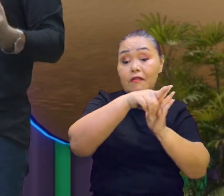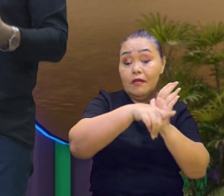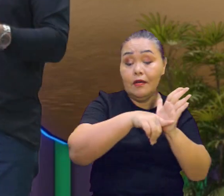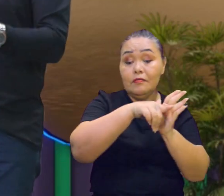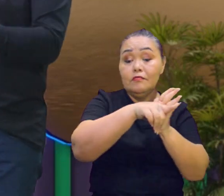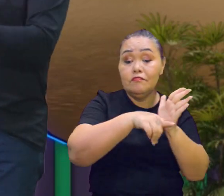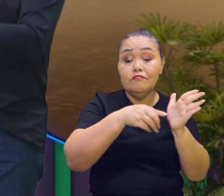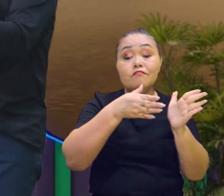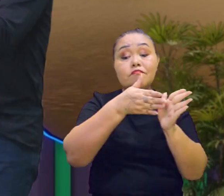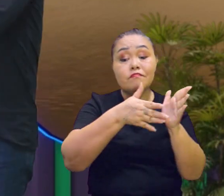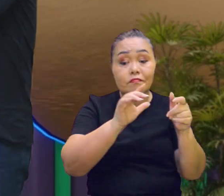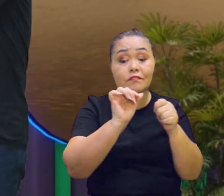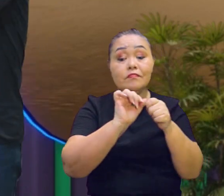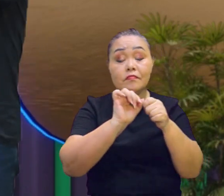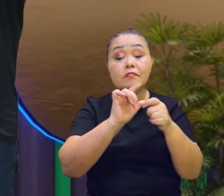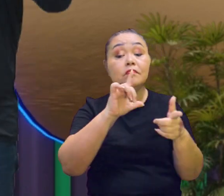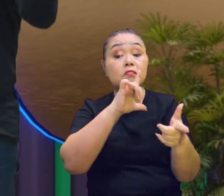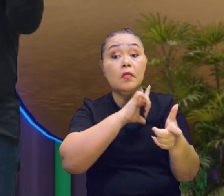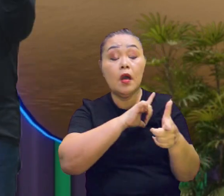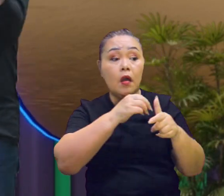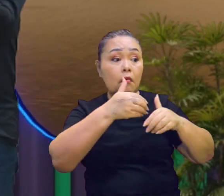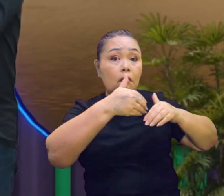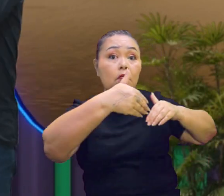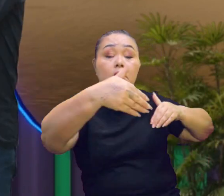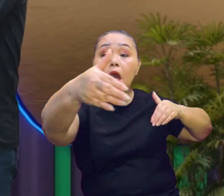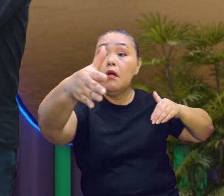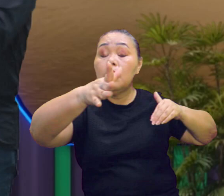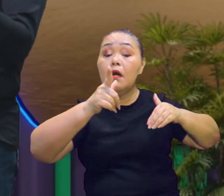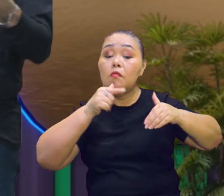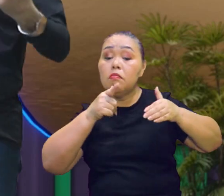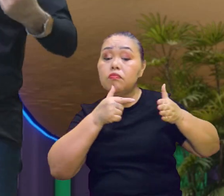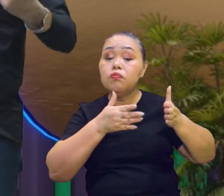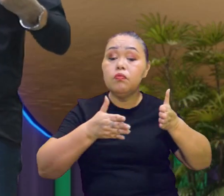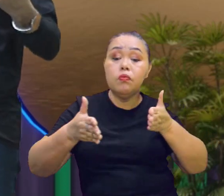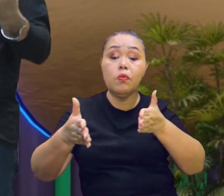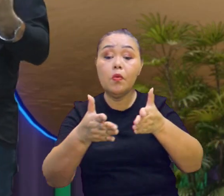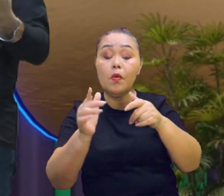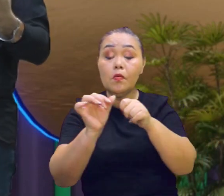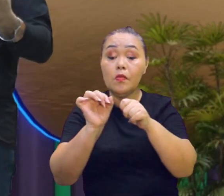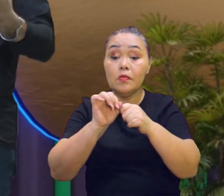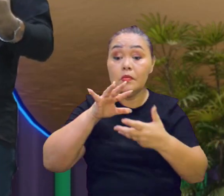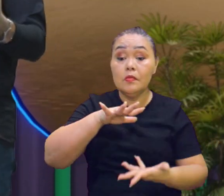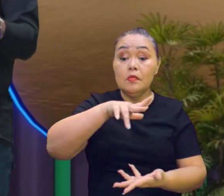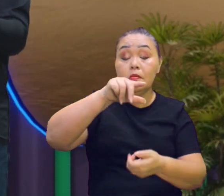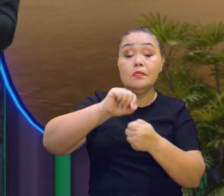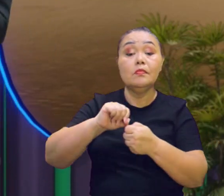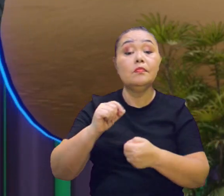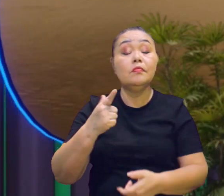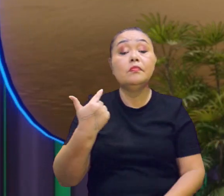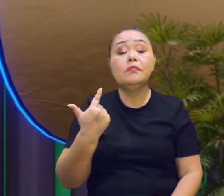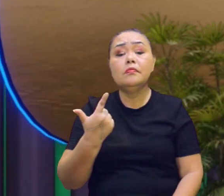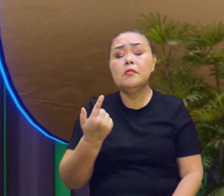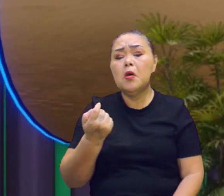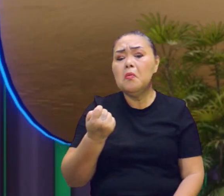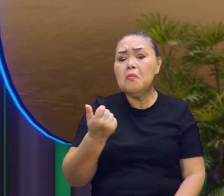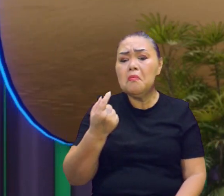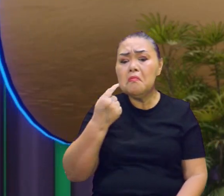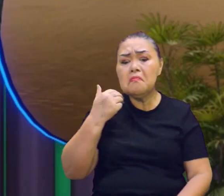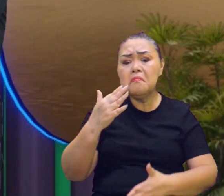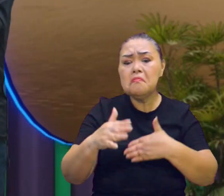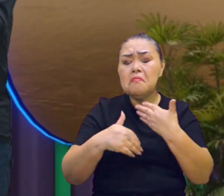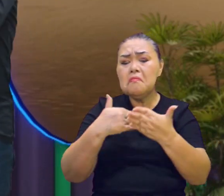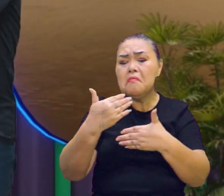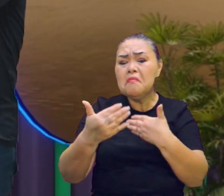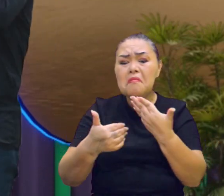ok? Temos a maior bacia hidrográfica do planeta Terra e nós temos muito pouco